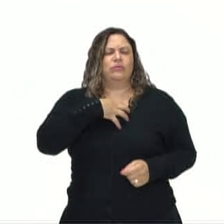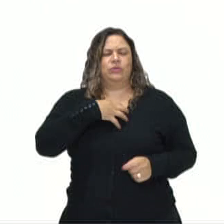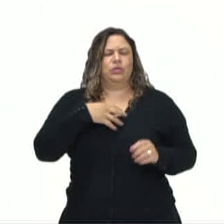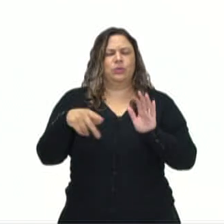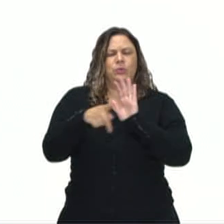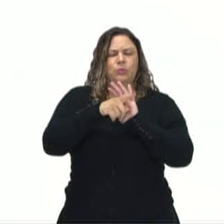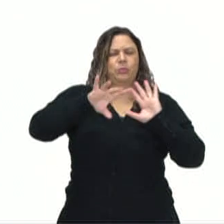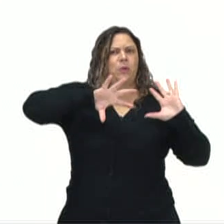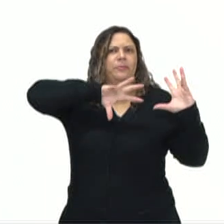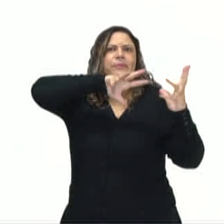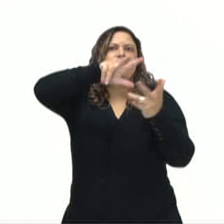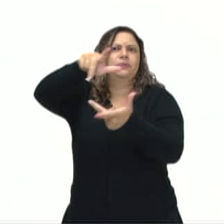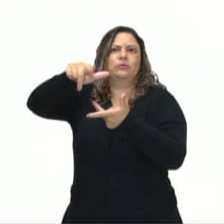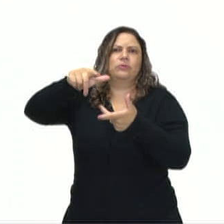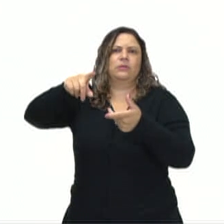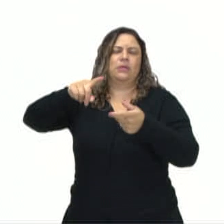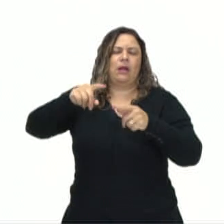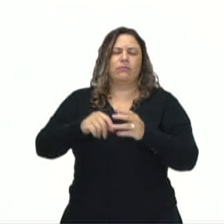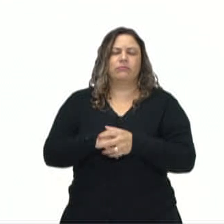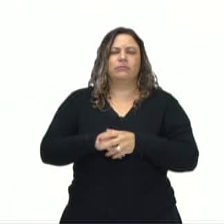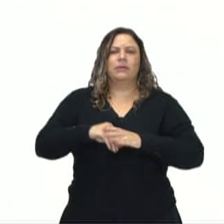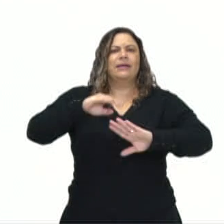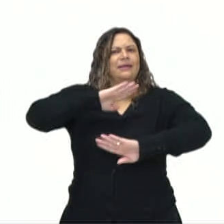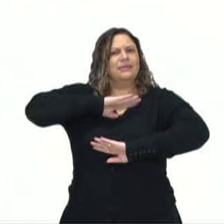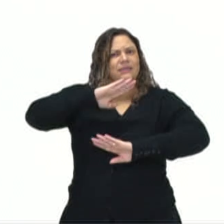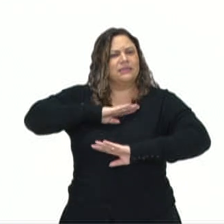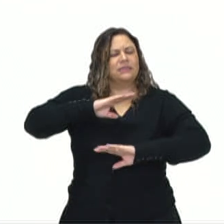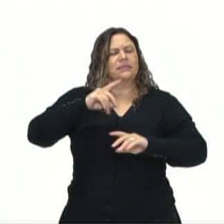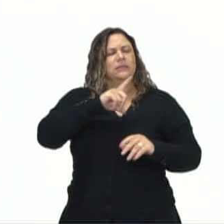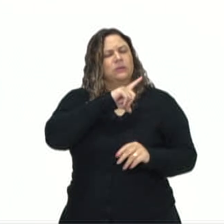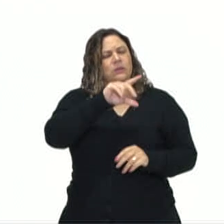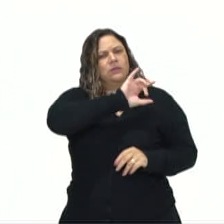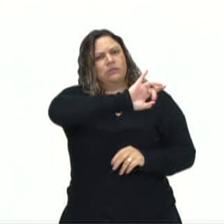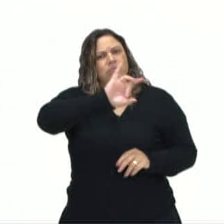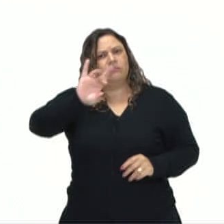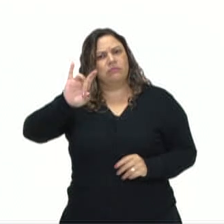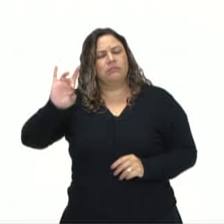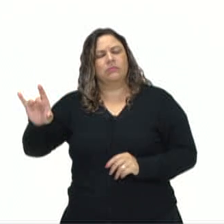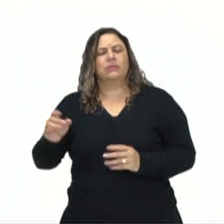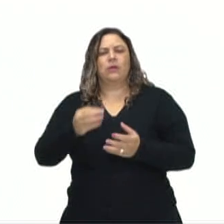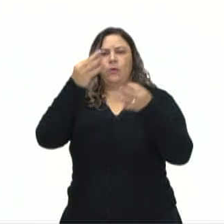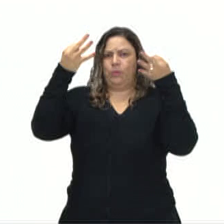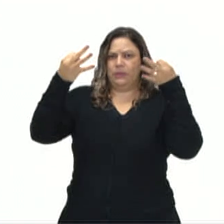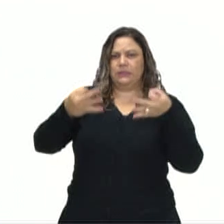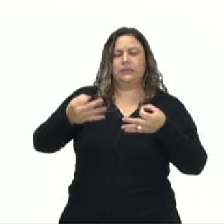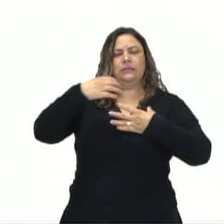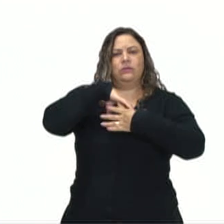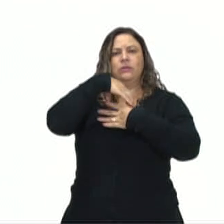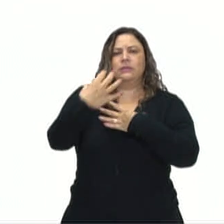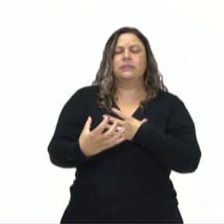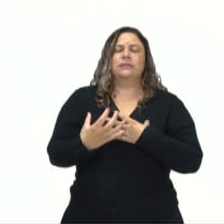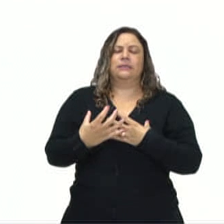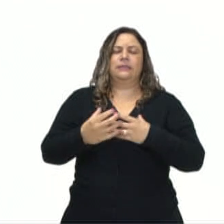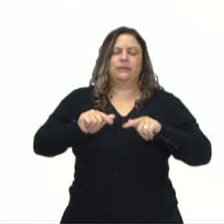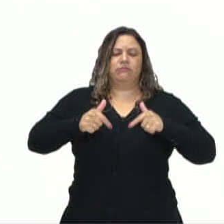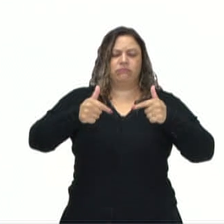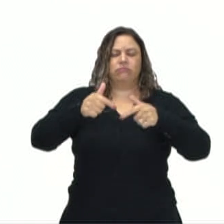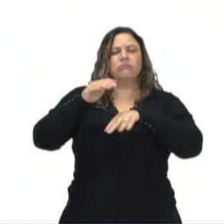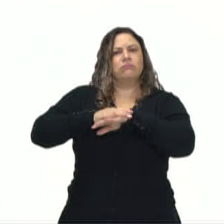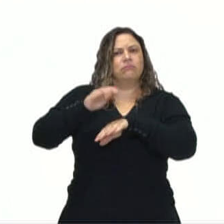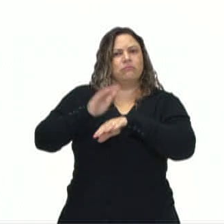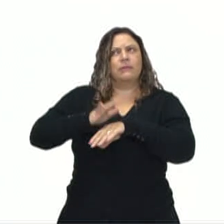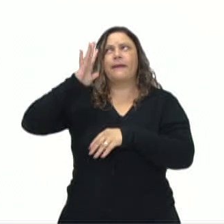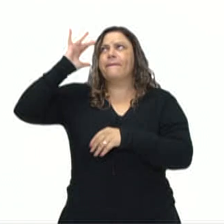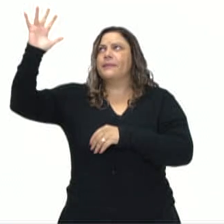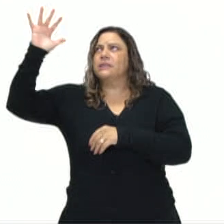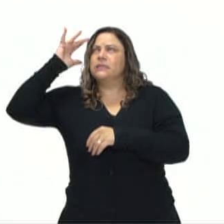cada situação em que nos encontramos, deve-se existir uma medida certa para as nossas ações. Reflita sobre isso e